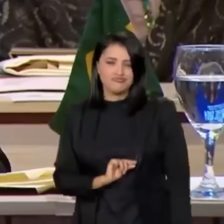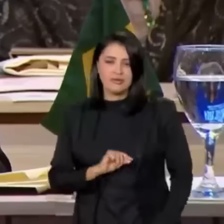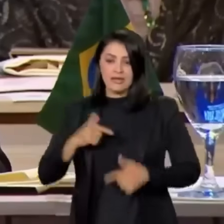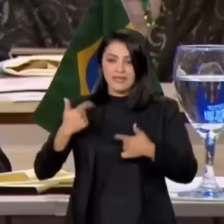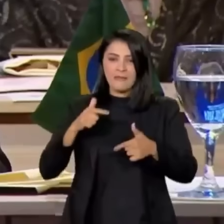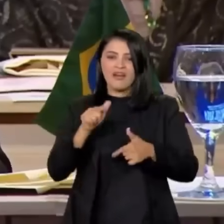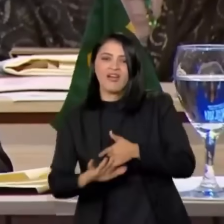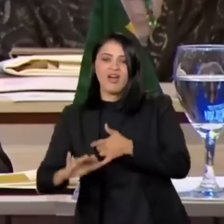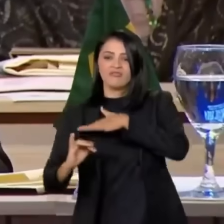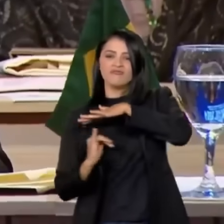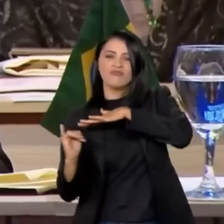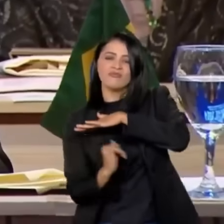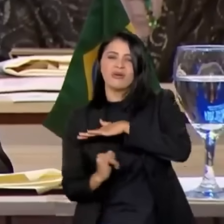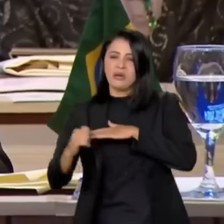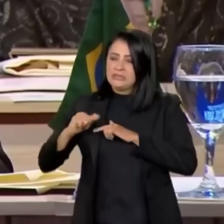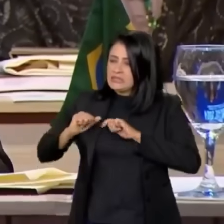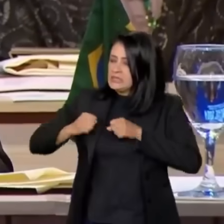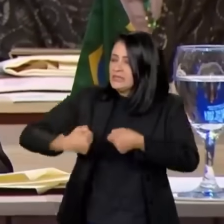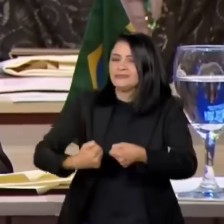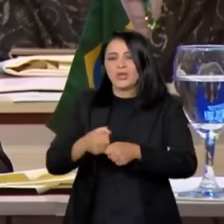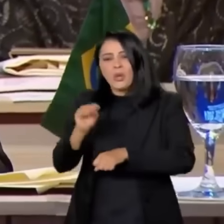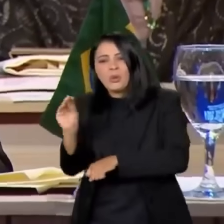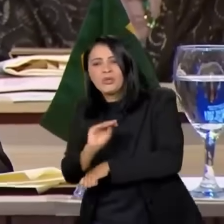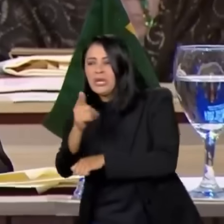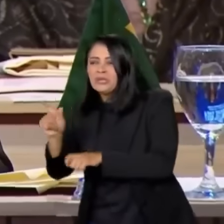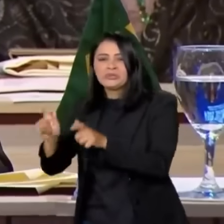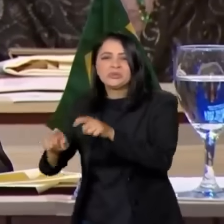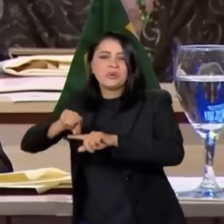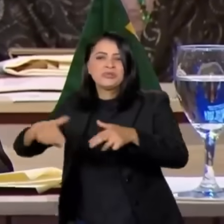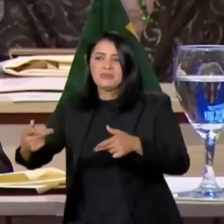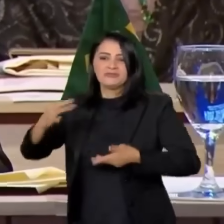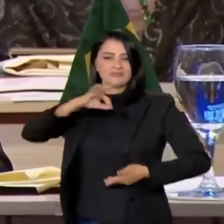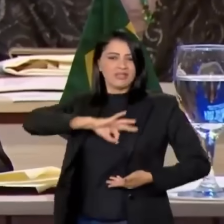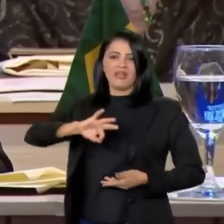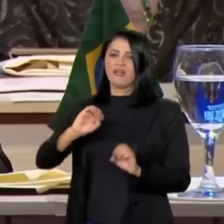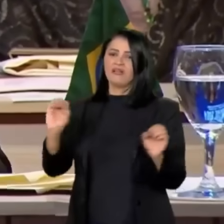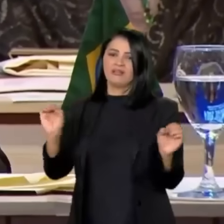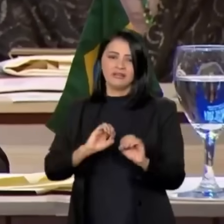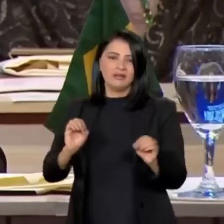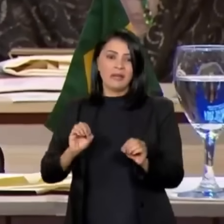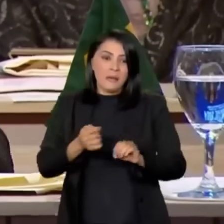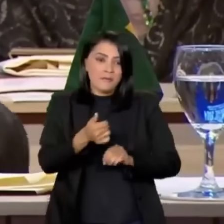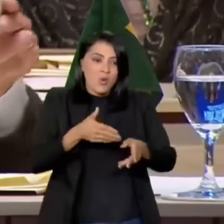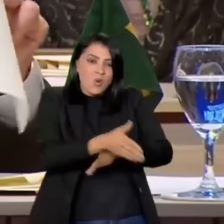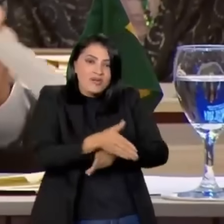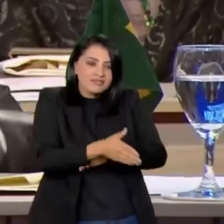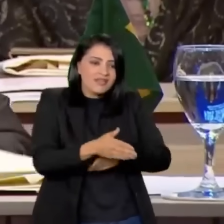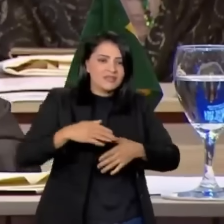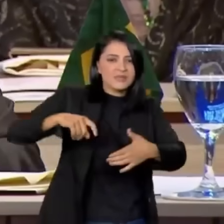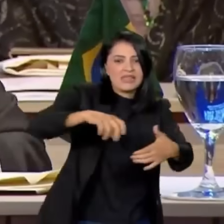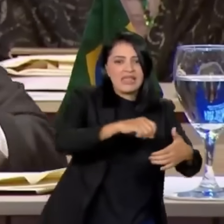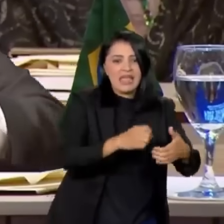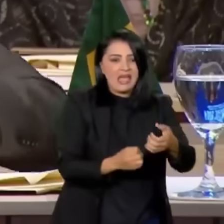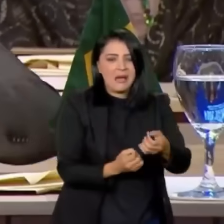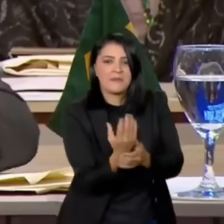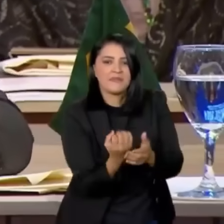informal, se dedicam mais aos cuidados não remunerados e têm menos acesso à terra que os homens.